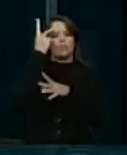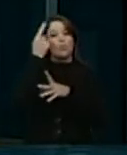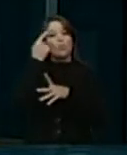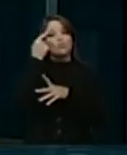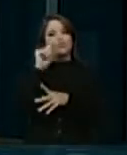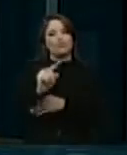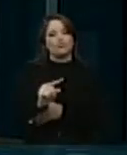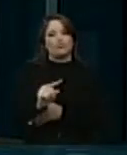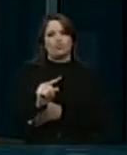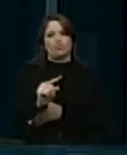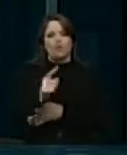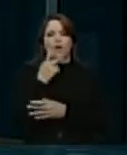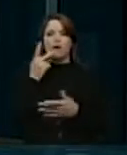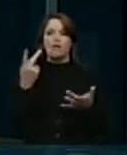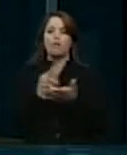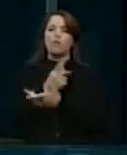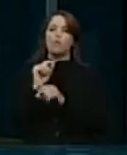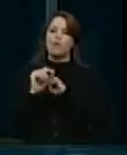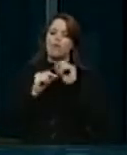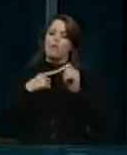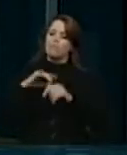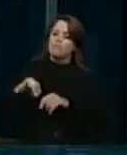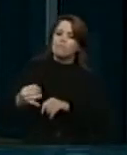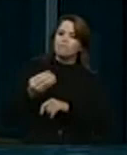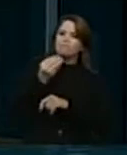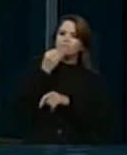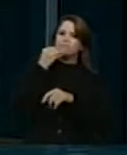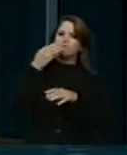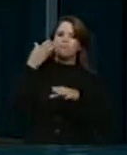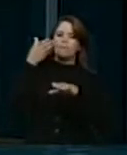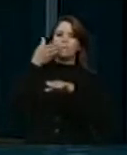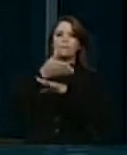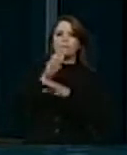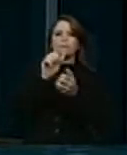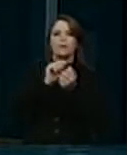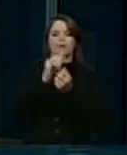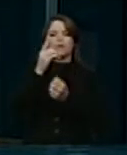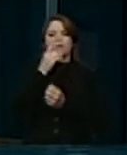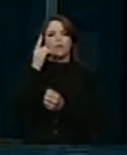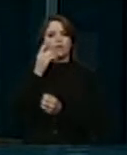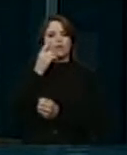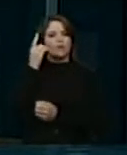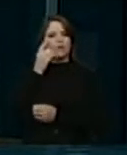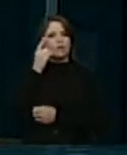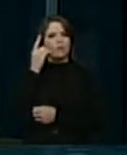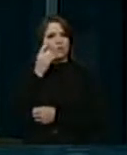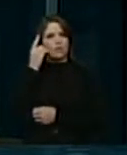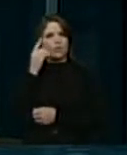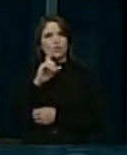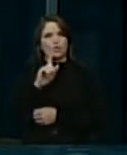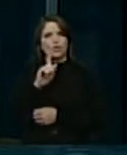dia, ocasião em que tive a oportunidade, ao lado do deputado mogiano Junge,